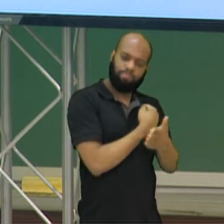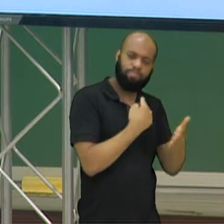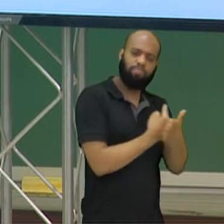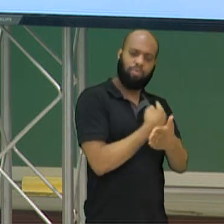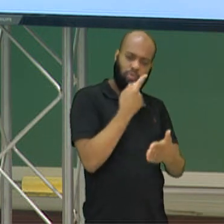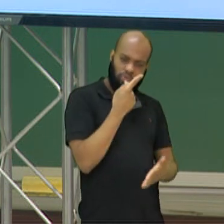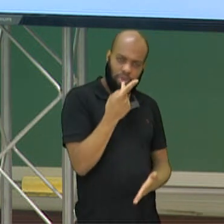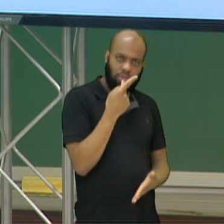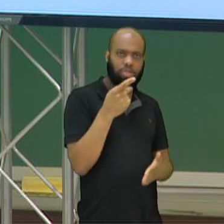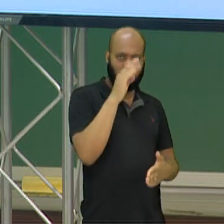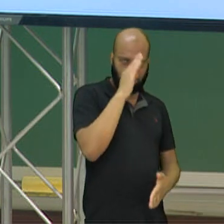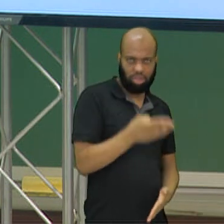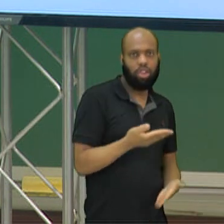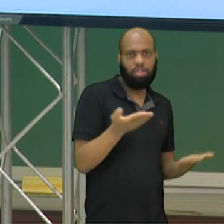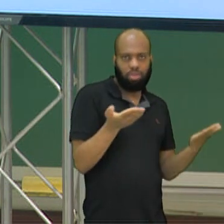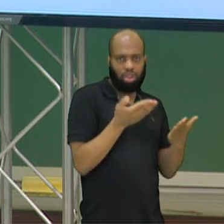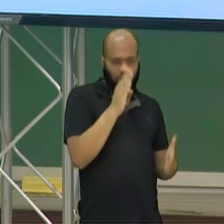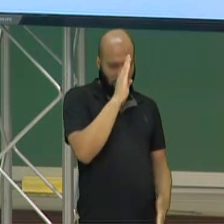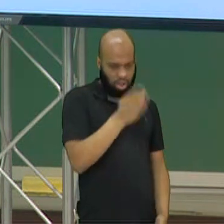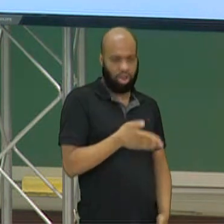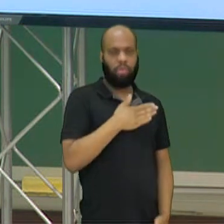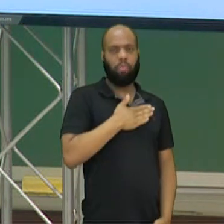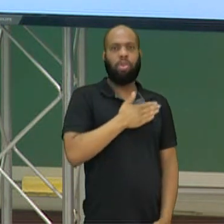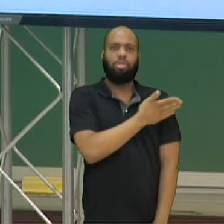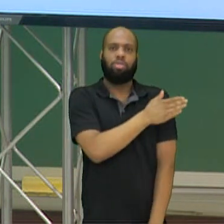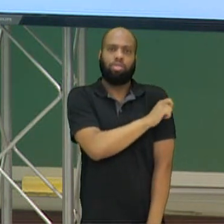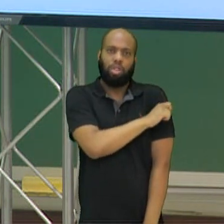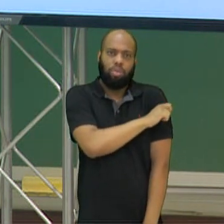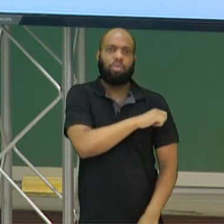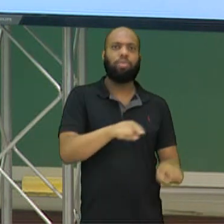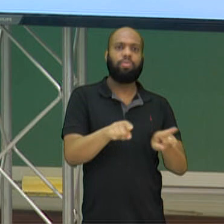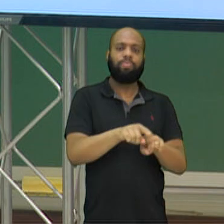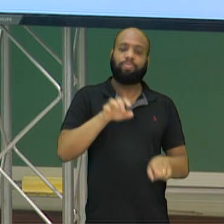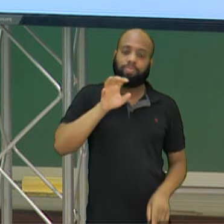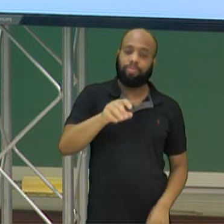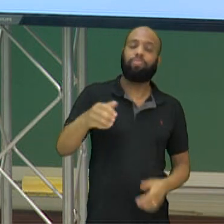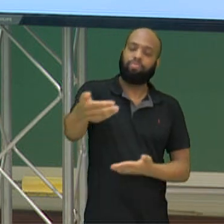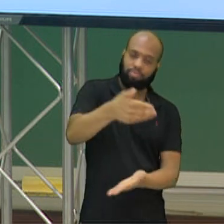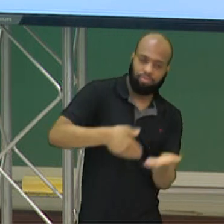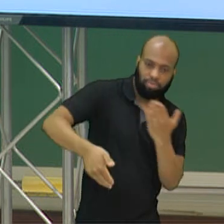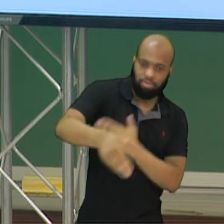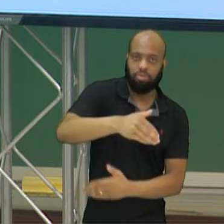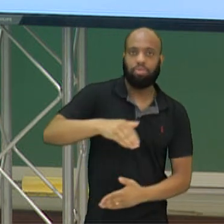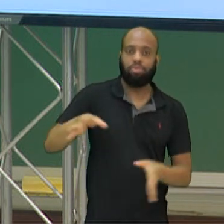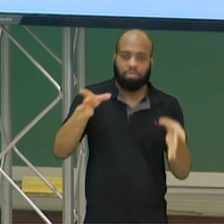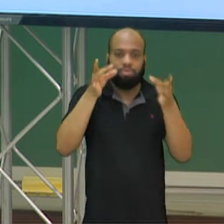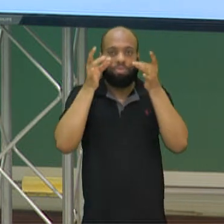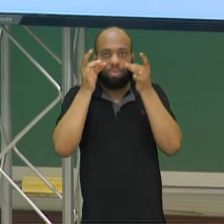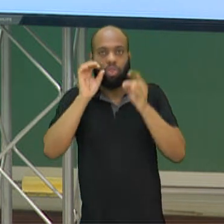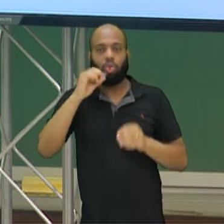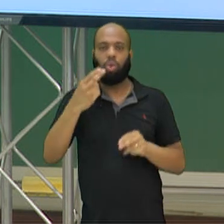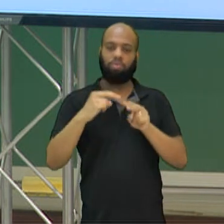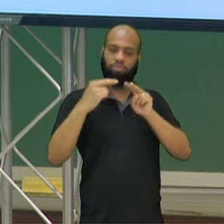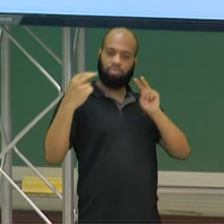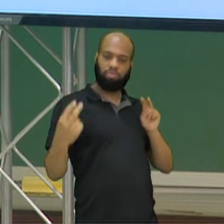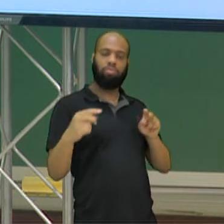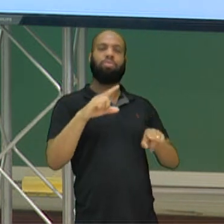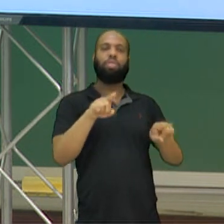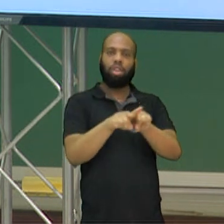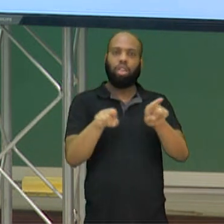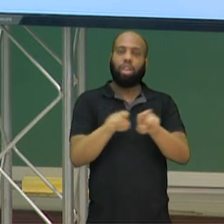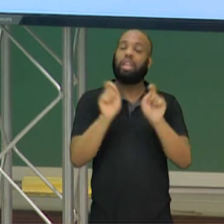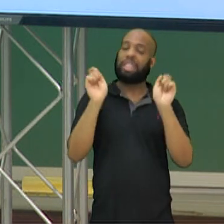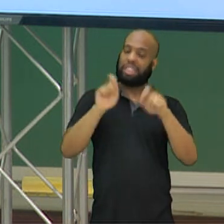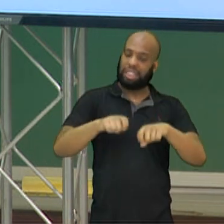falando mais diretamente com os meus alunos das escolas que eu trabalho, é essa interação presencial ou via Google Classroom